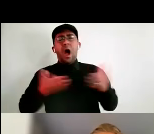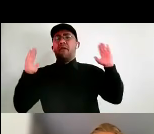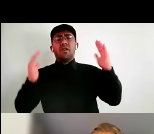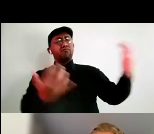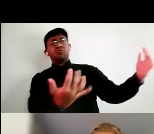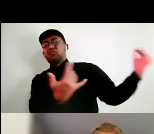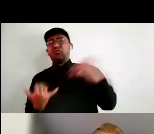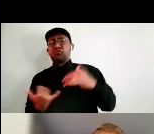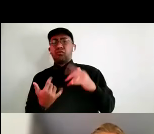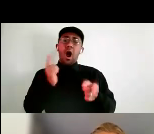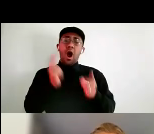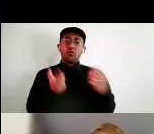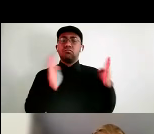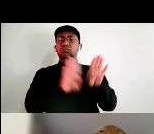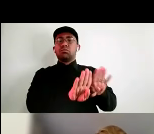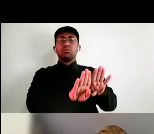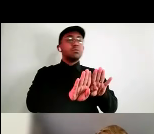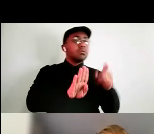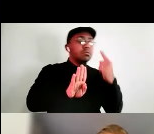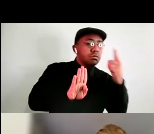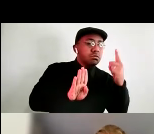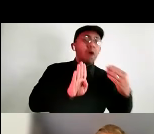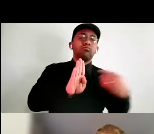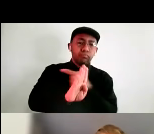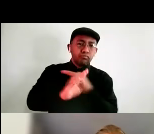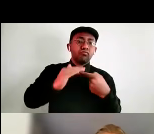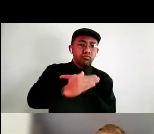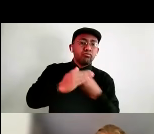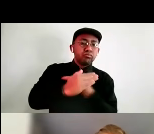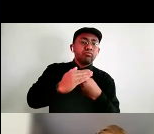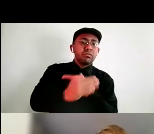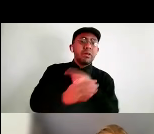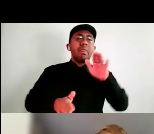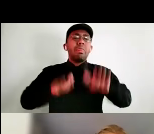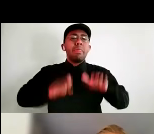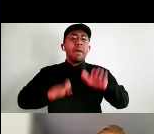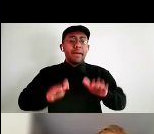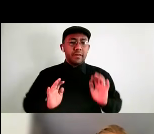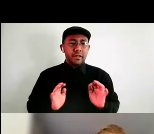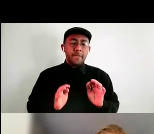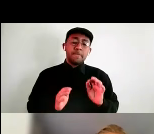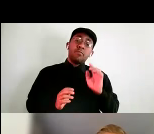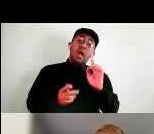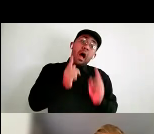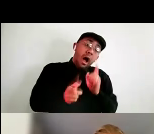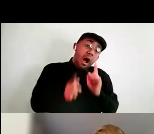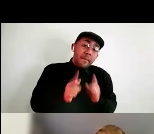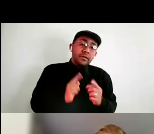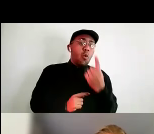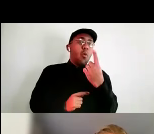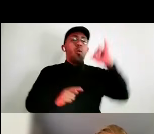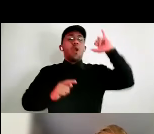pode ser espontâneas, ou pode ser um evento único, ou pode ser eventos que acontecem todos os